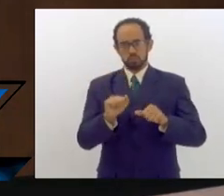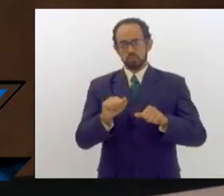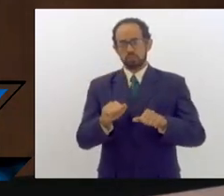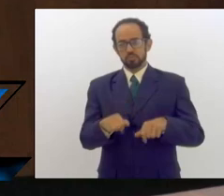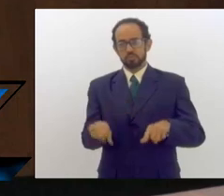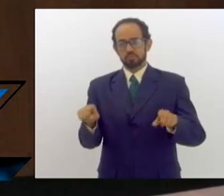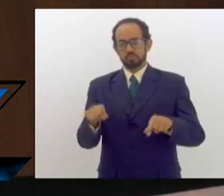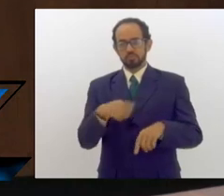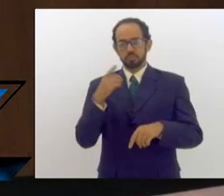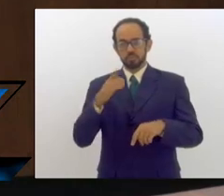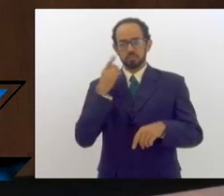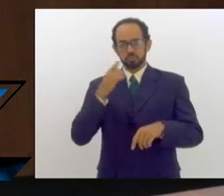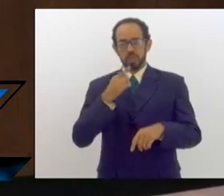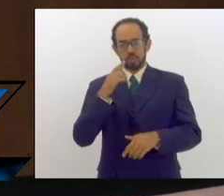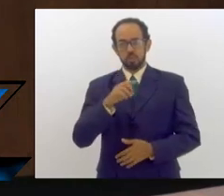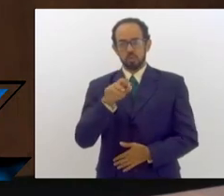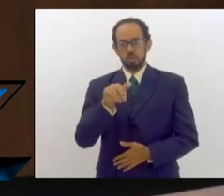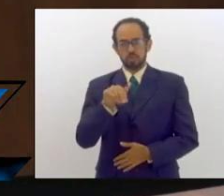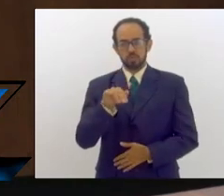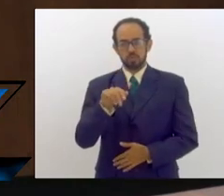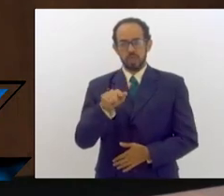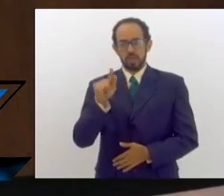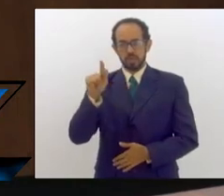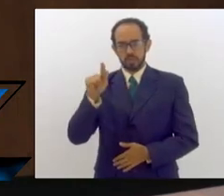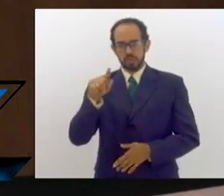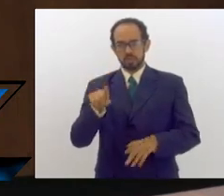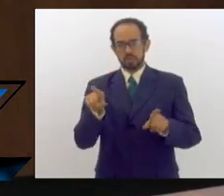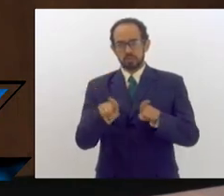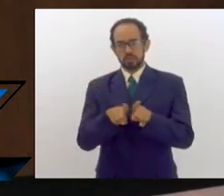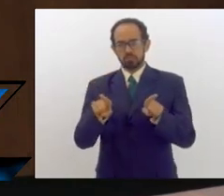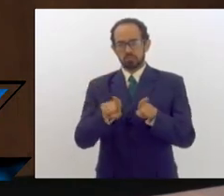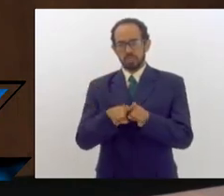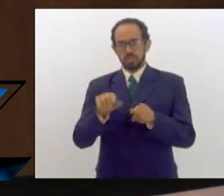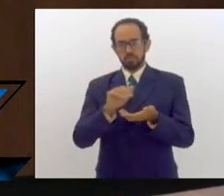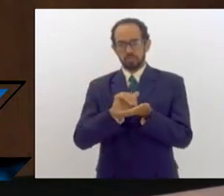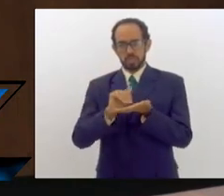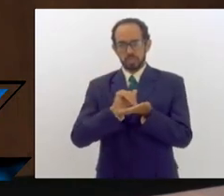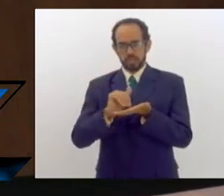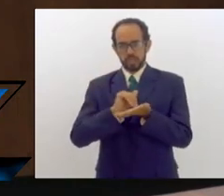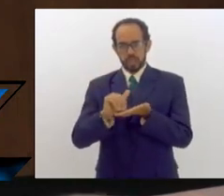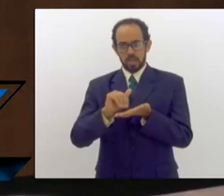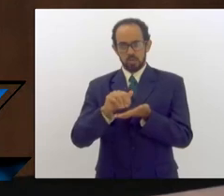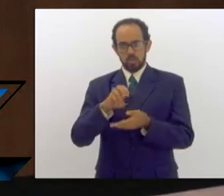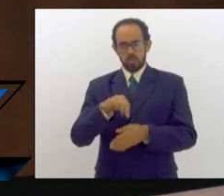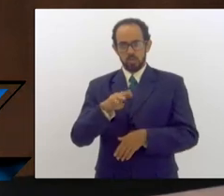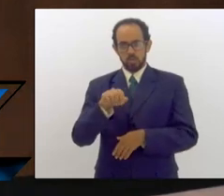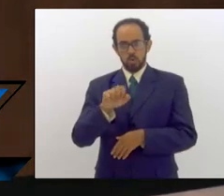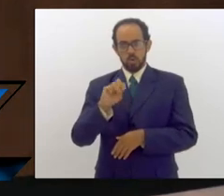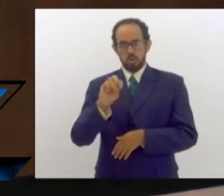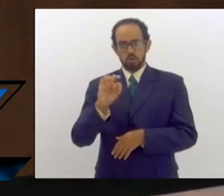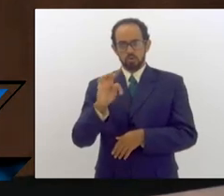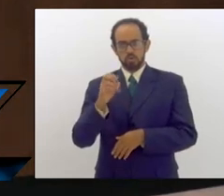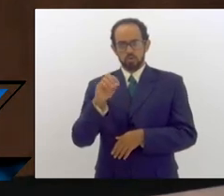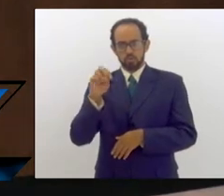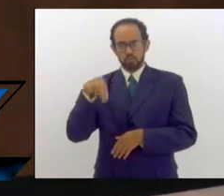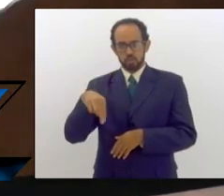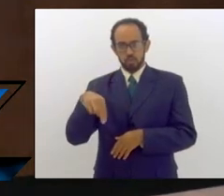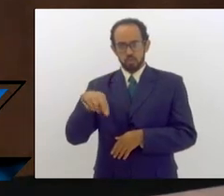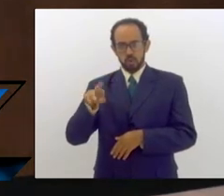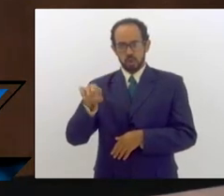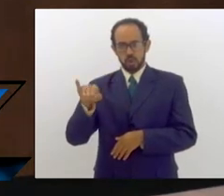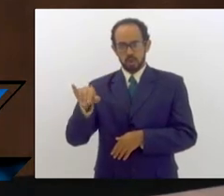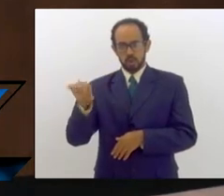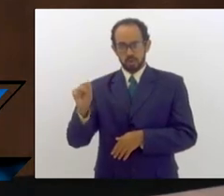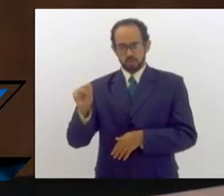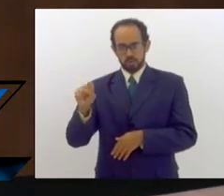o deputado Rosenberg como o secretário Washington Reis somos o mesmo